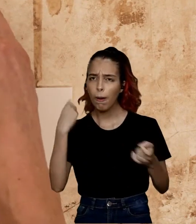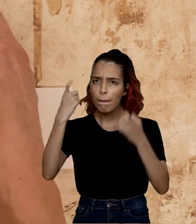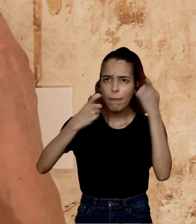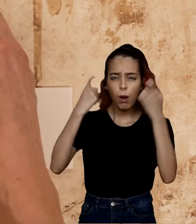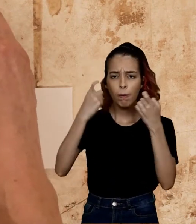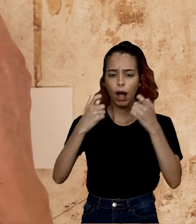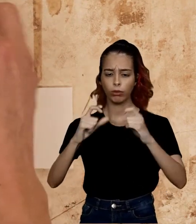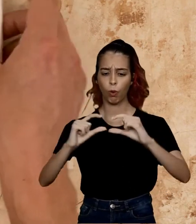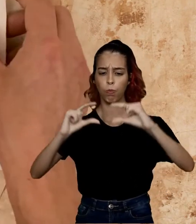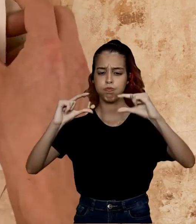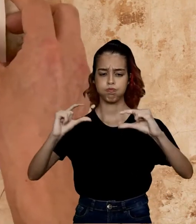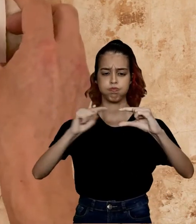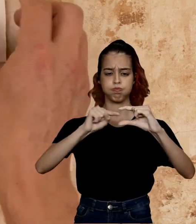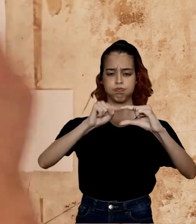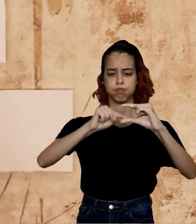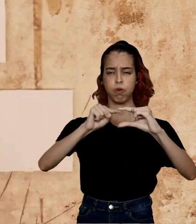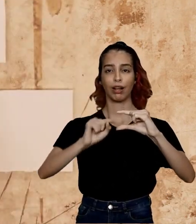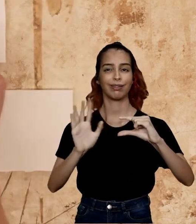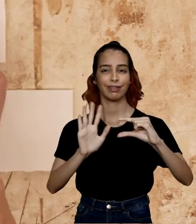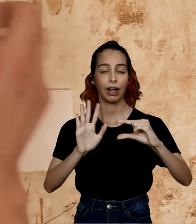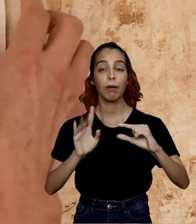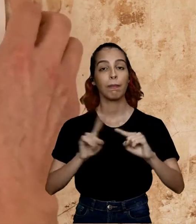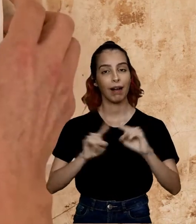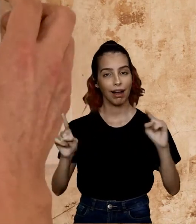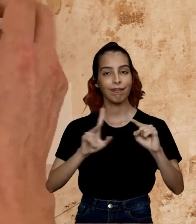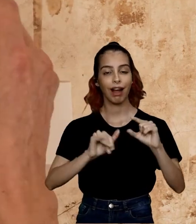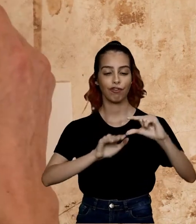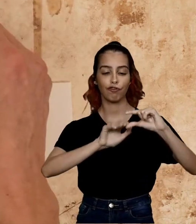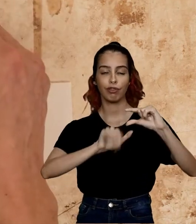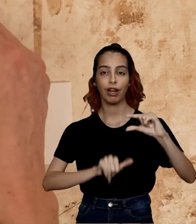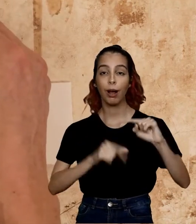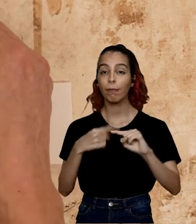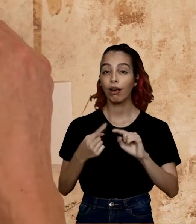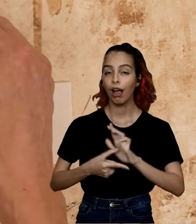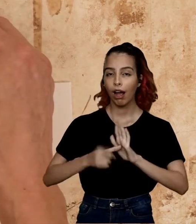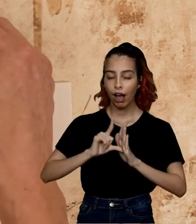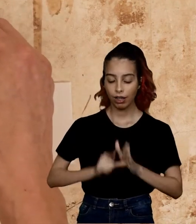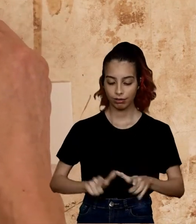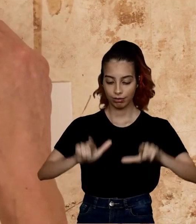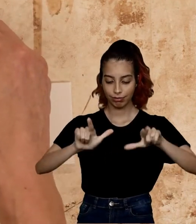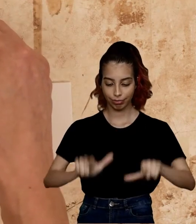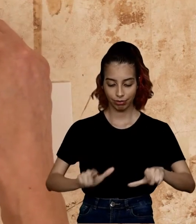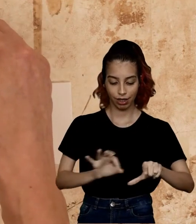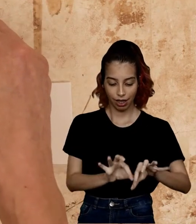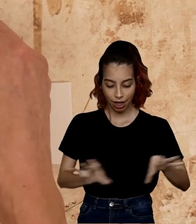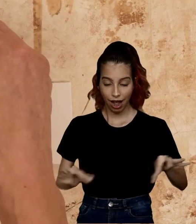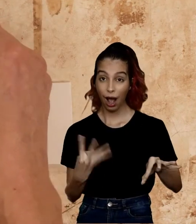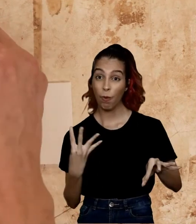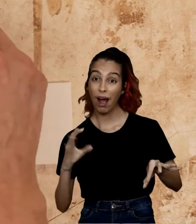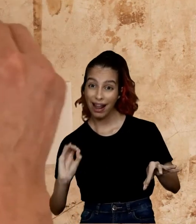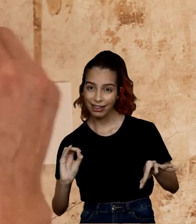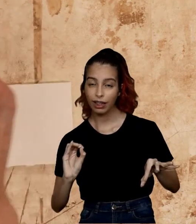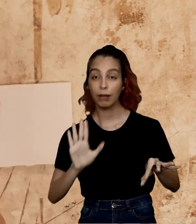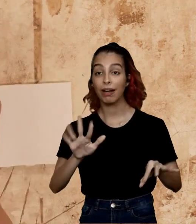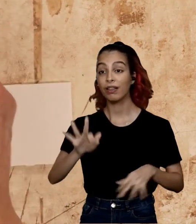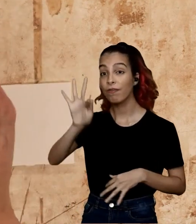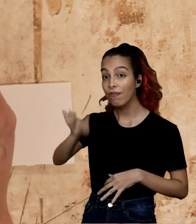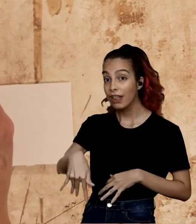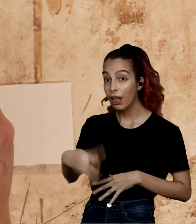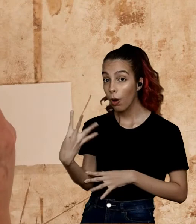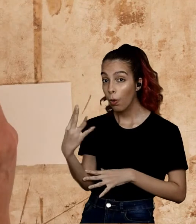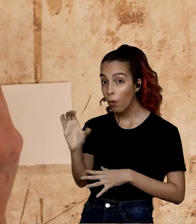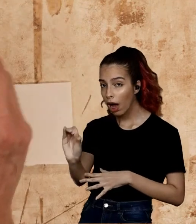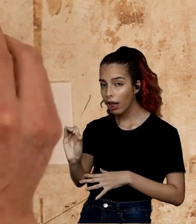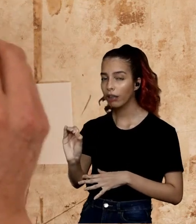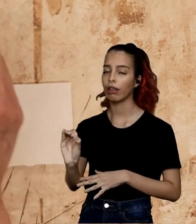vou ainda reduzir. Eu tinha cortado essa peça com 40. Como eu quero a medida final de 40, eu ainda vou